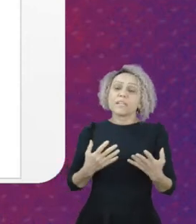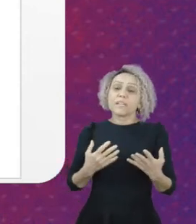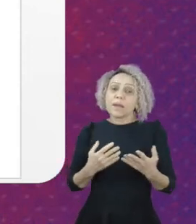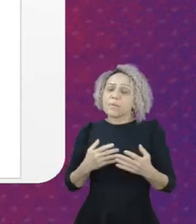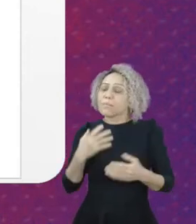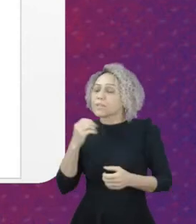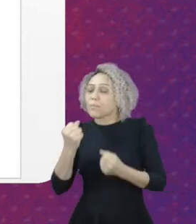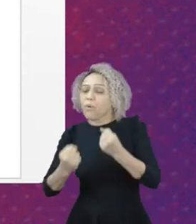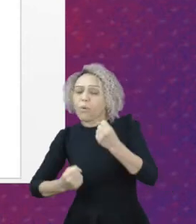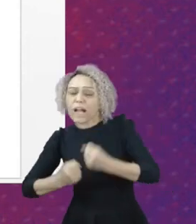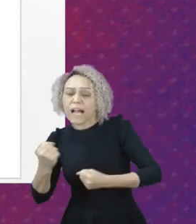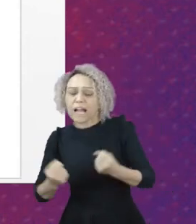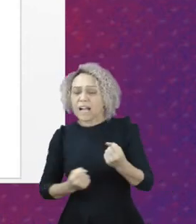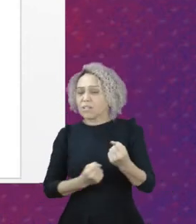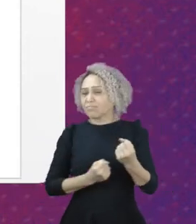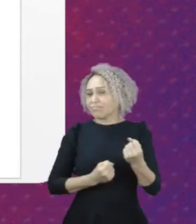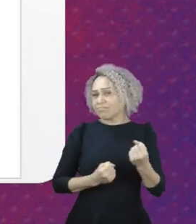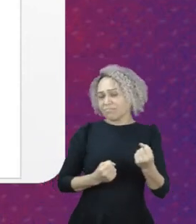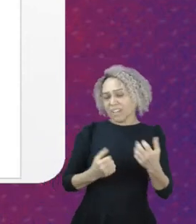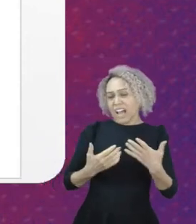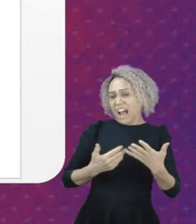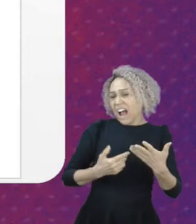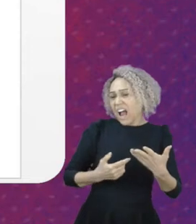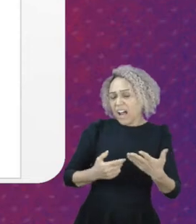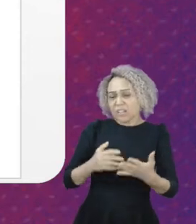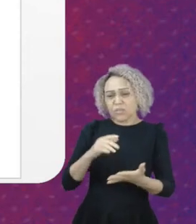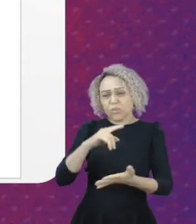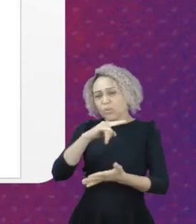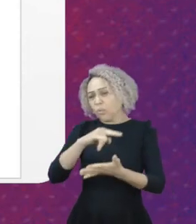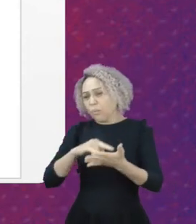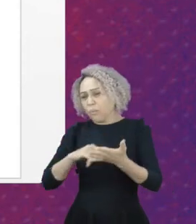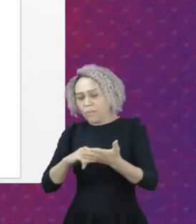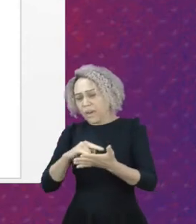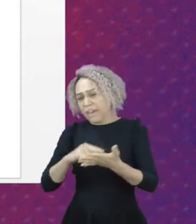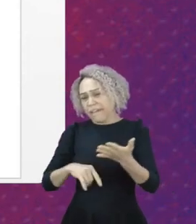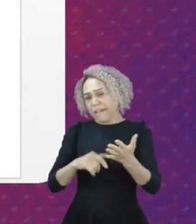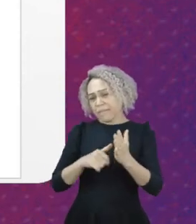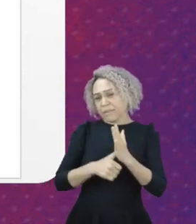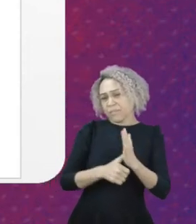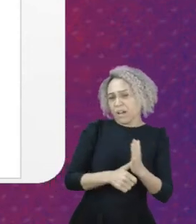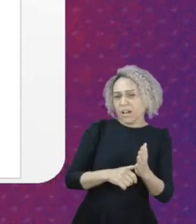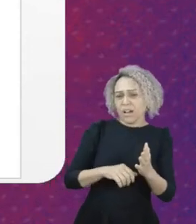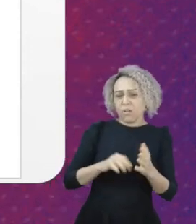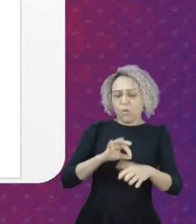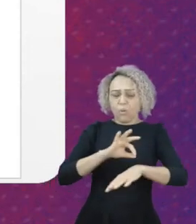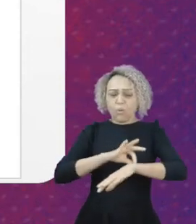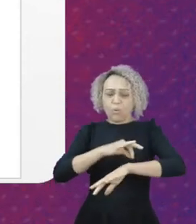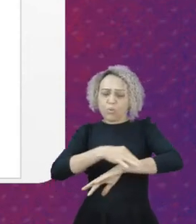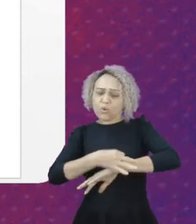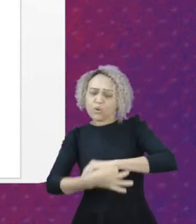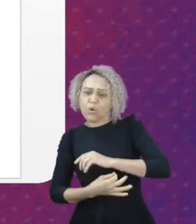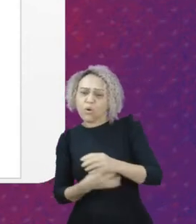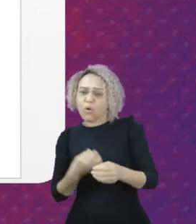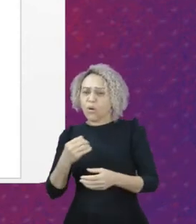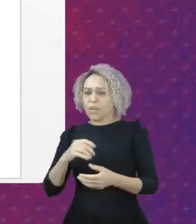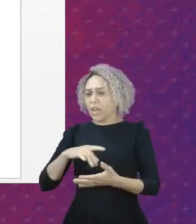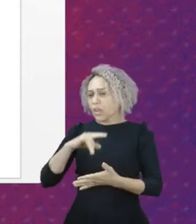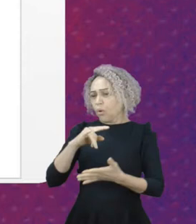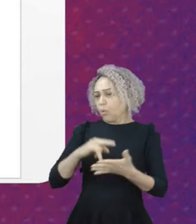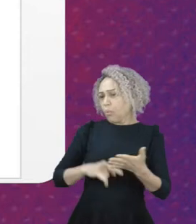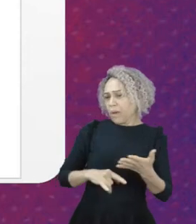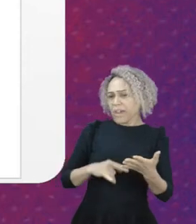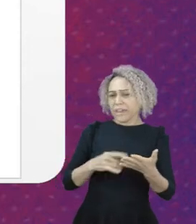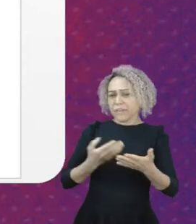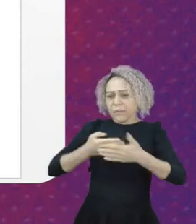carro, levar as coisas, documentos pessoais, joias, destruição de bens, rasgar documentos, queimar documentos,